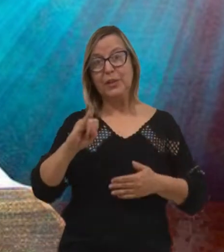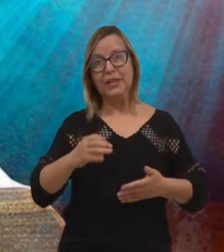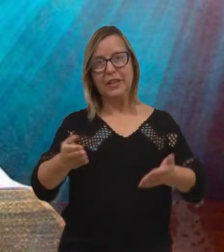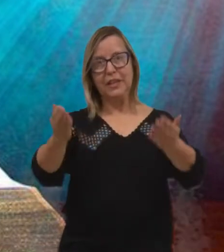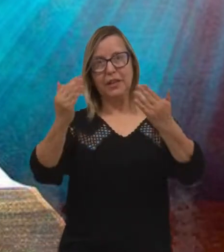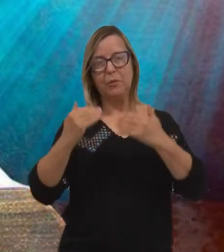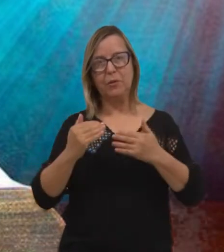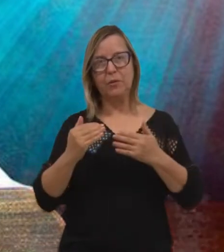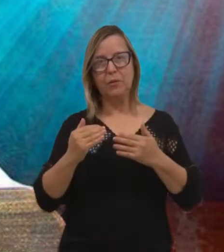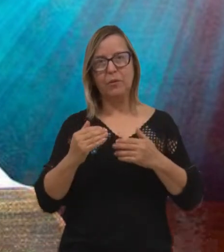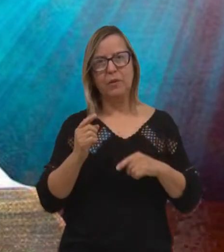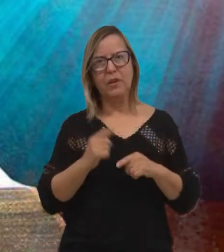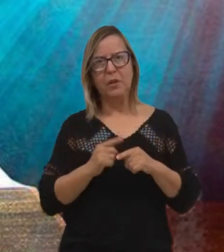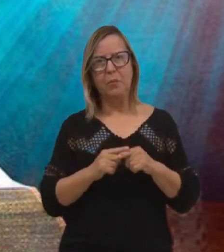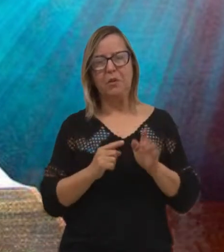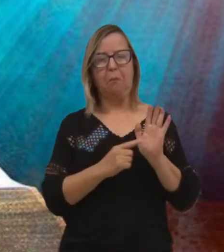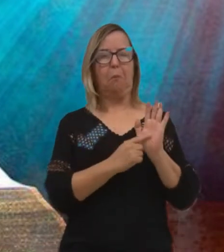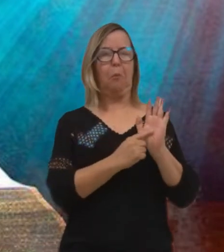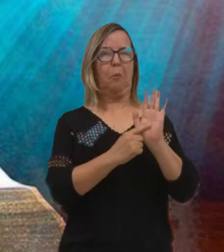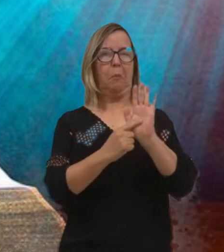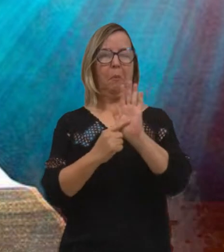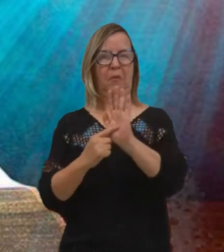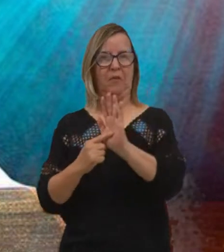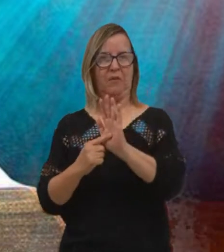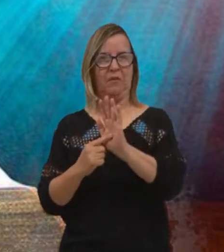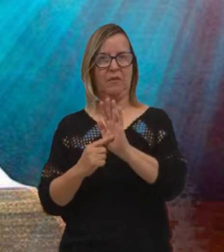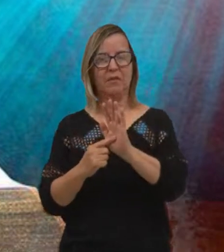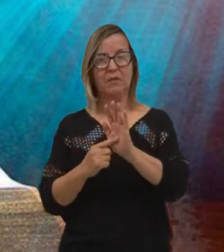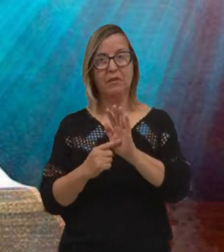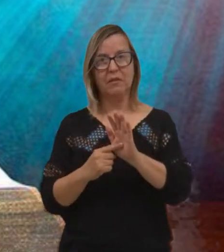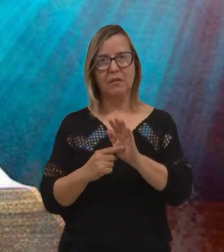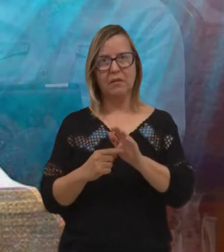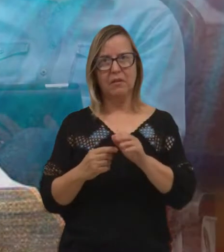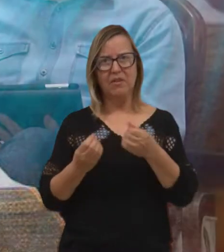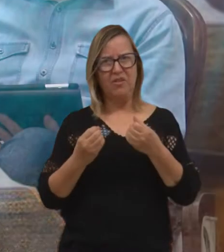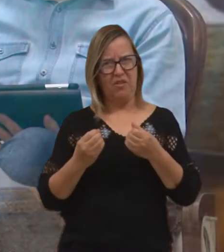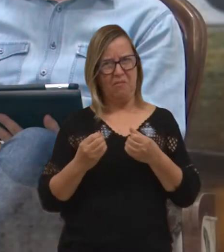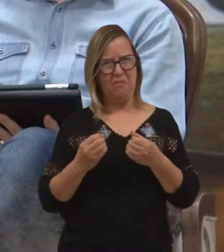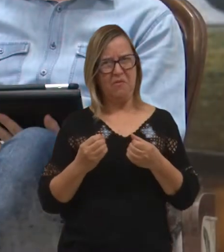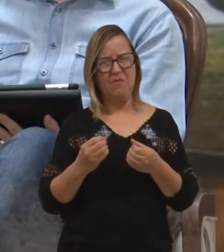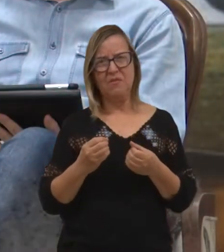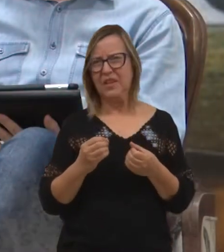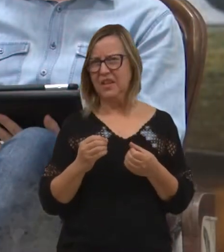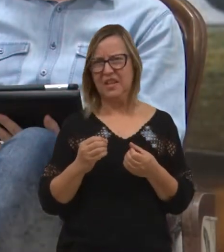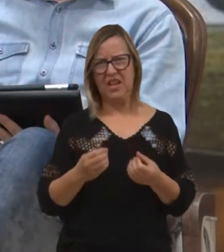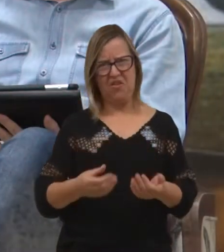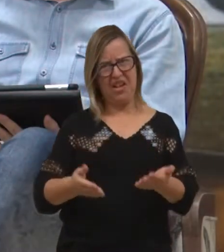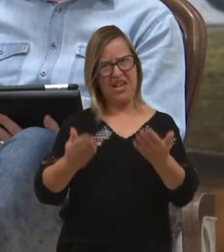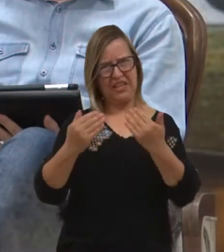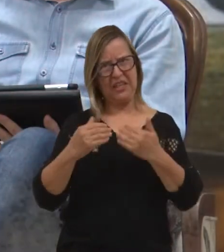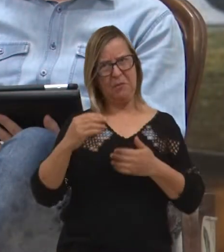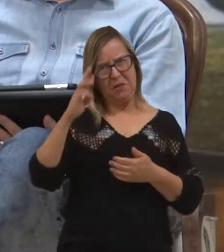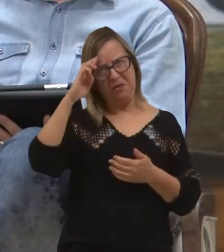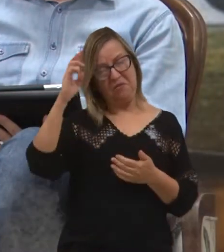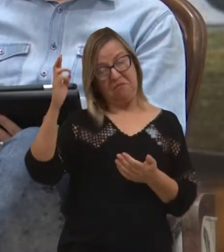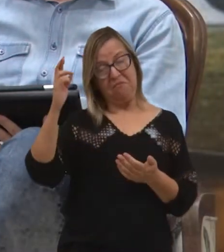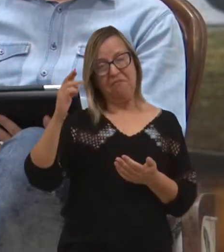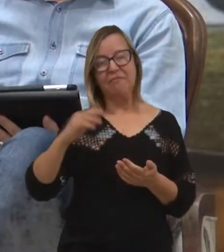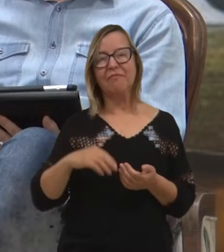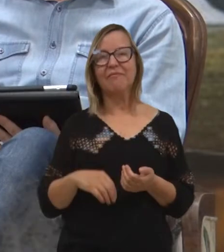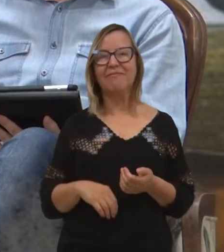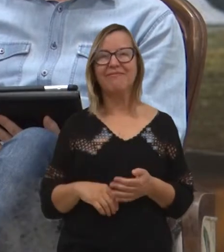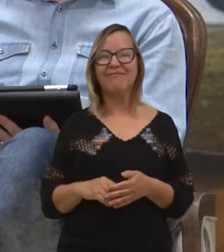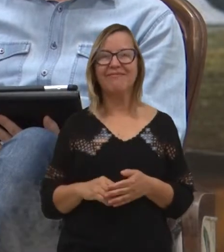por que te vanglorias, como se não tivesses recebido? Exato. Vamos já passar para o versículo